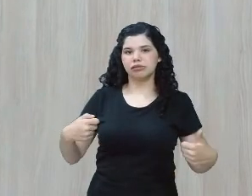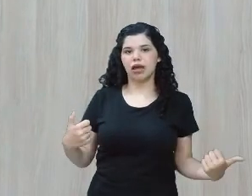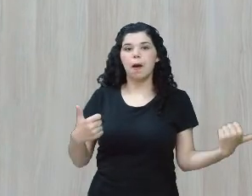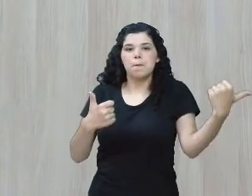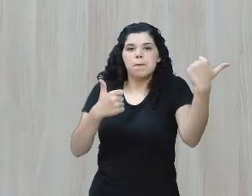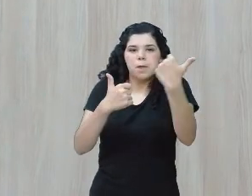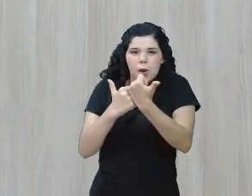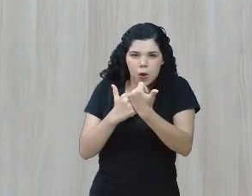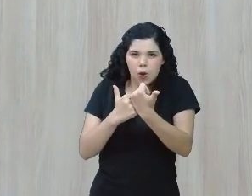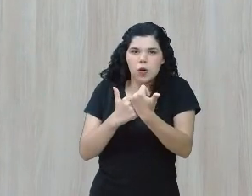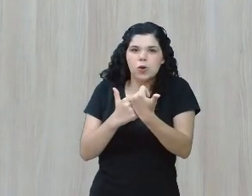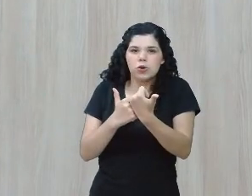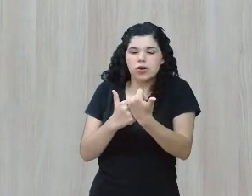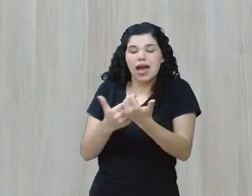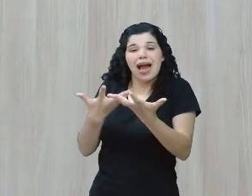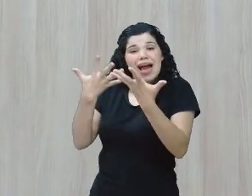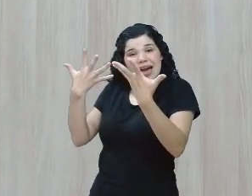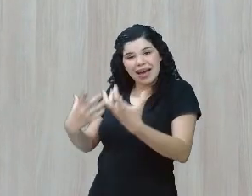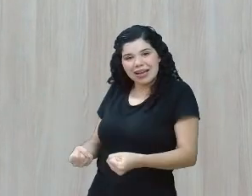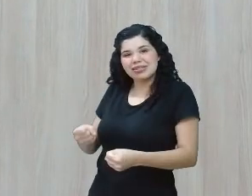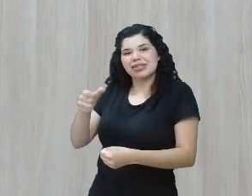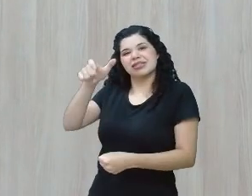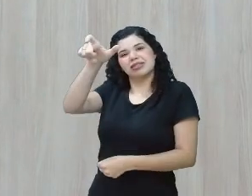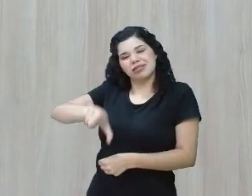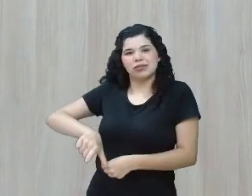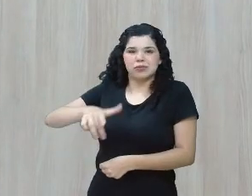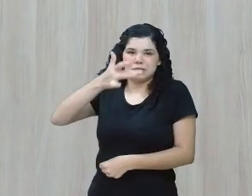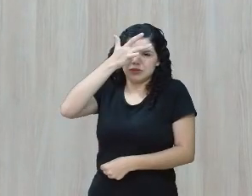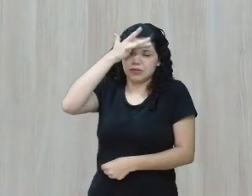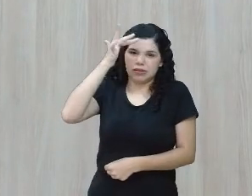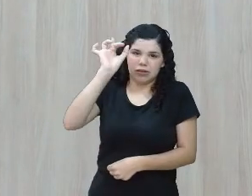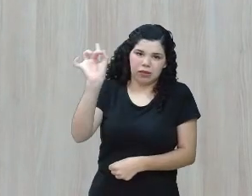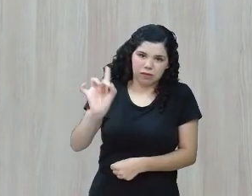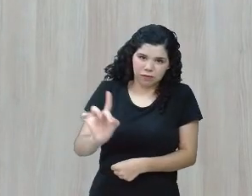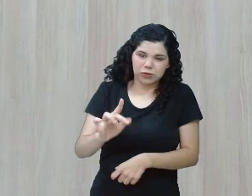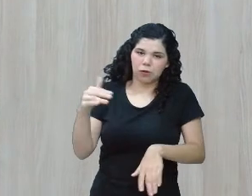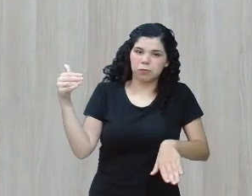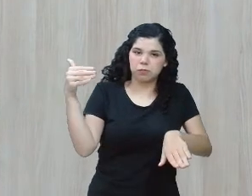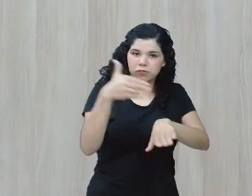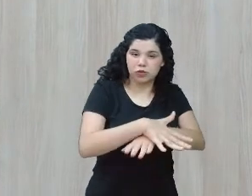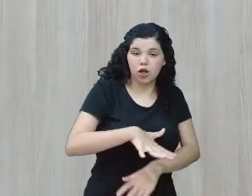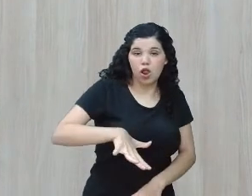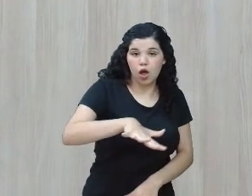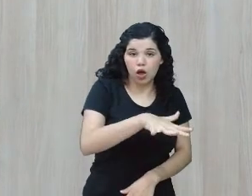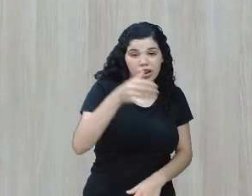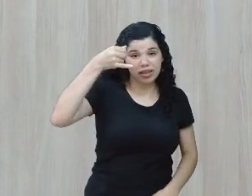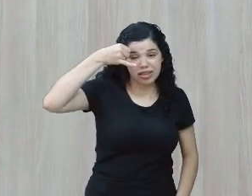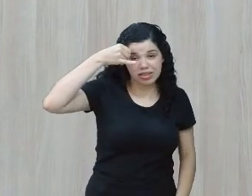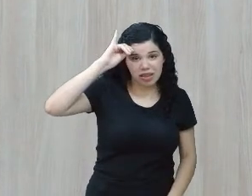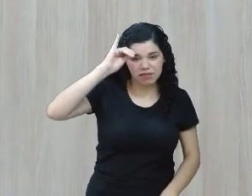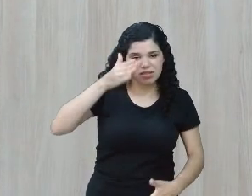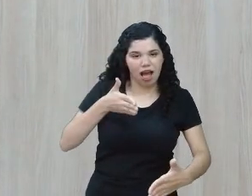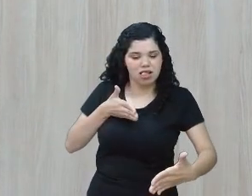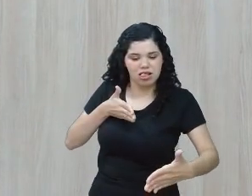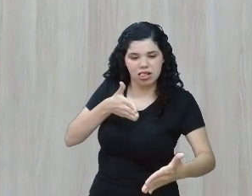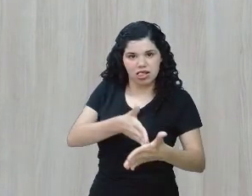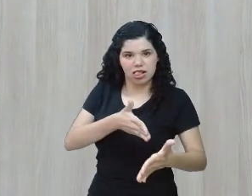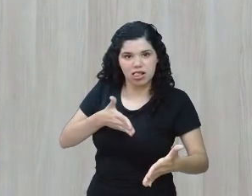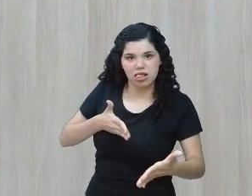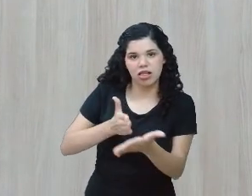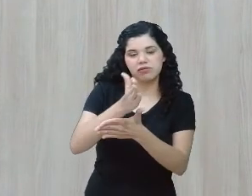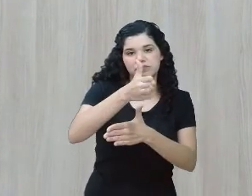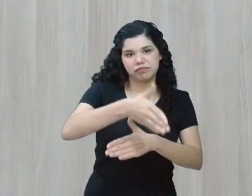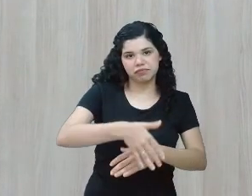receptivo, não é, a receber os estudantes com deficiência e diminuir as barreiras para